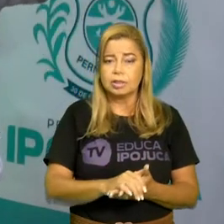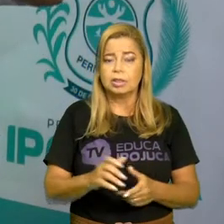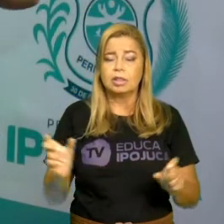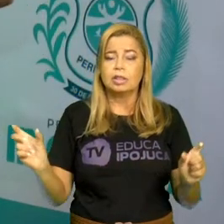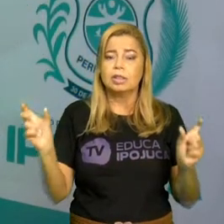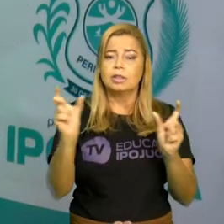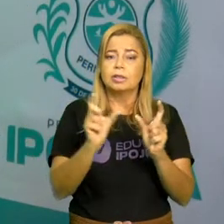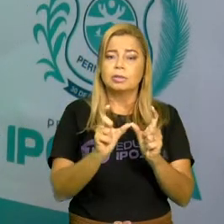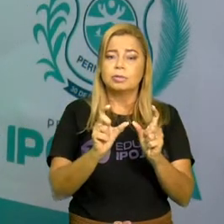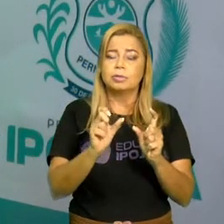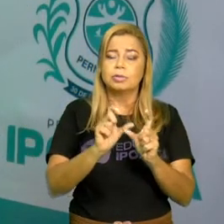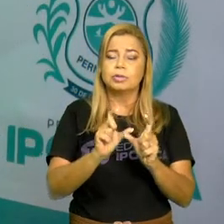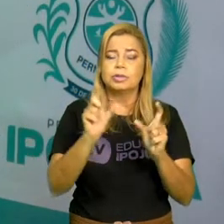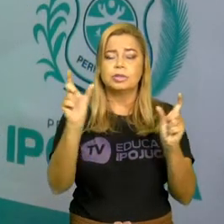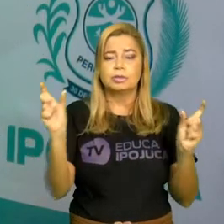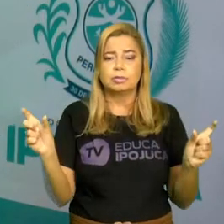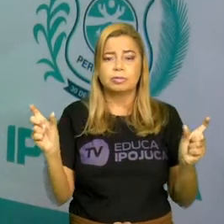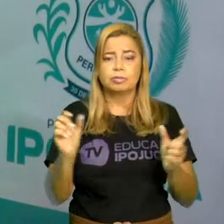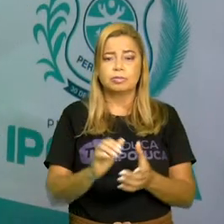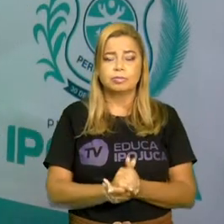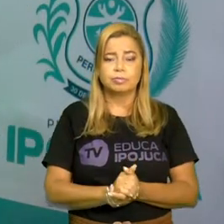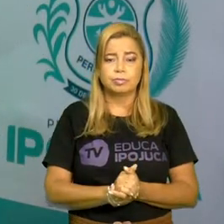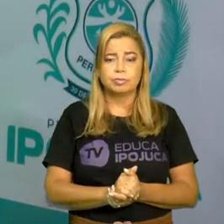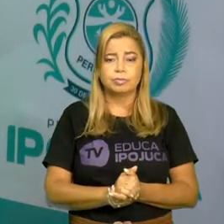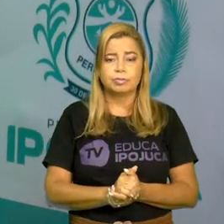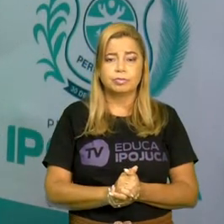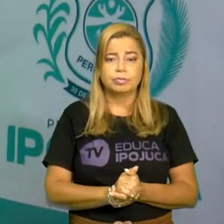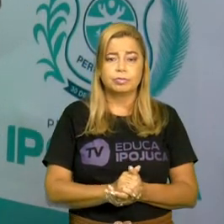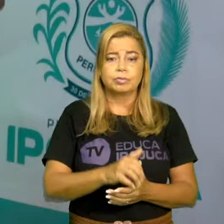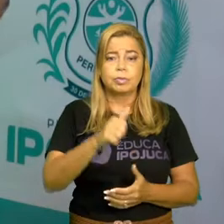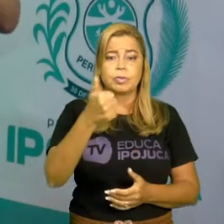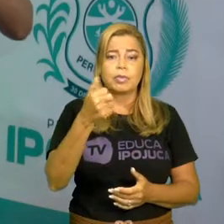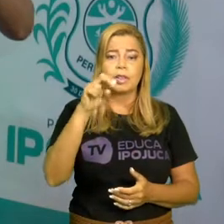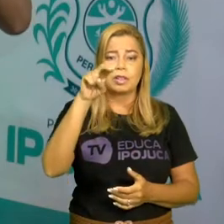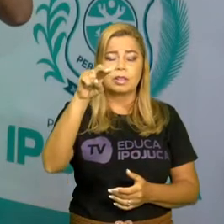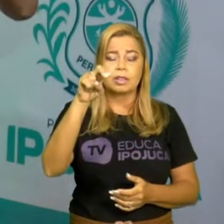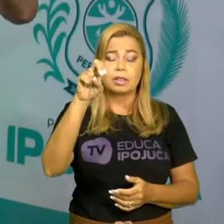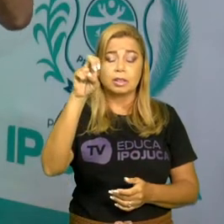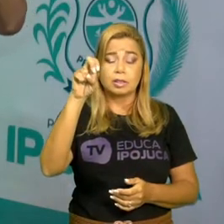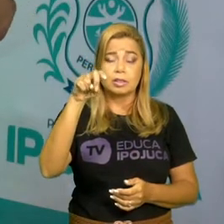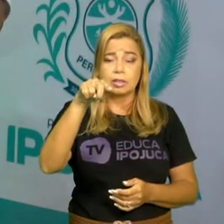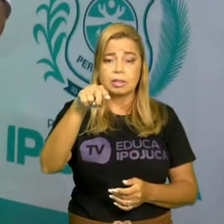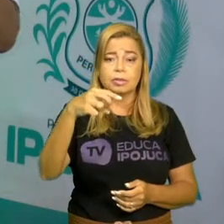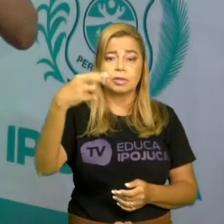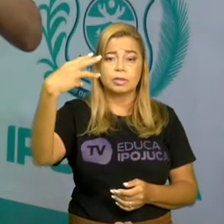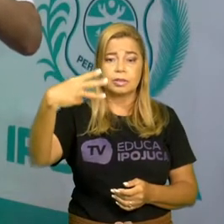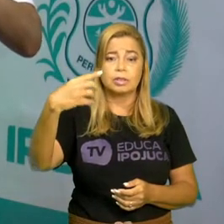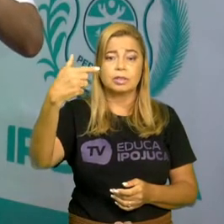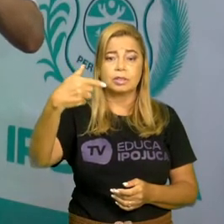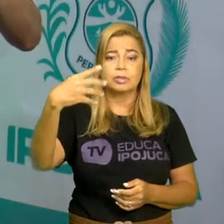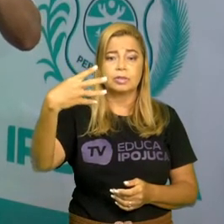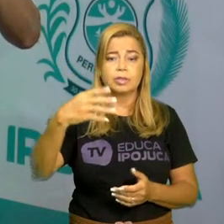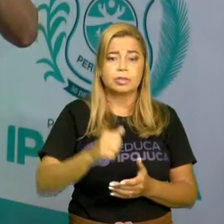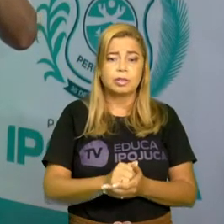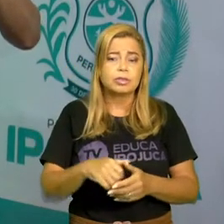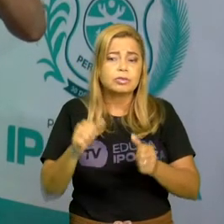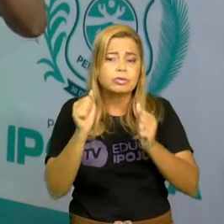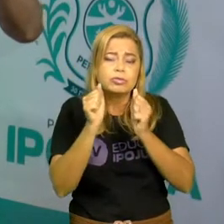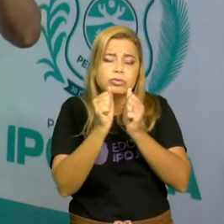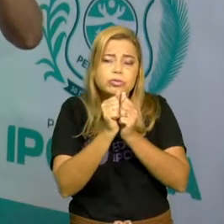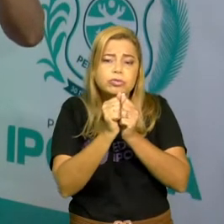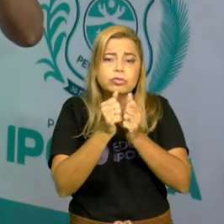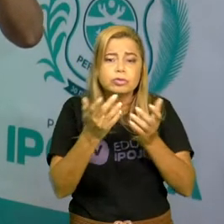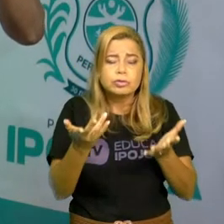EA de compor o 15324 o número tá tudo juntinho cada